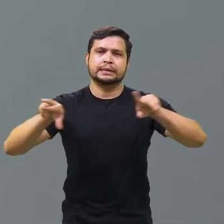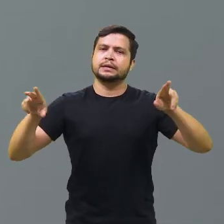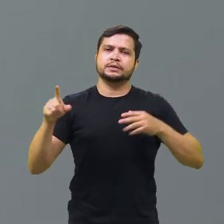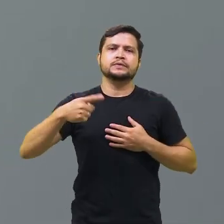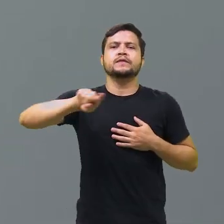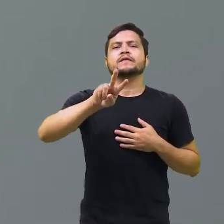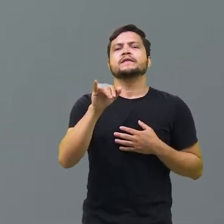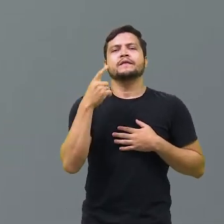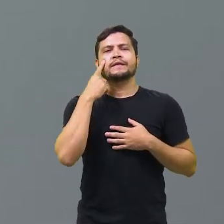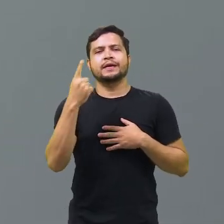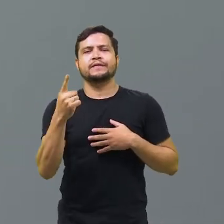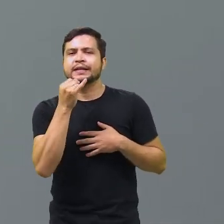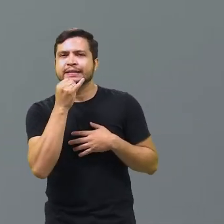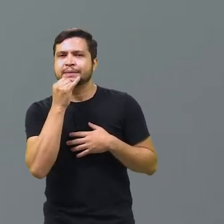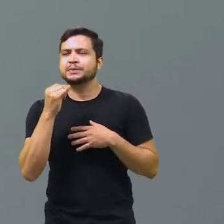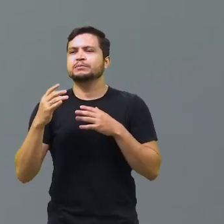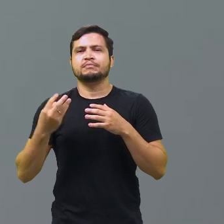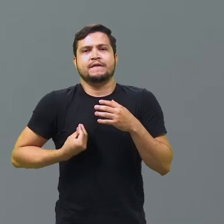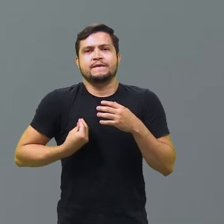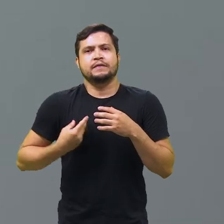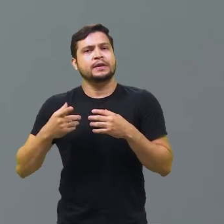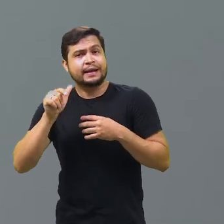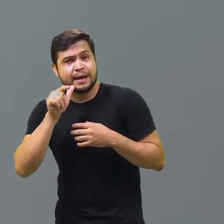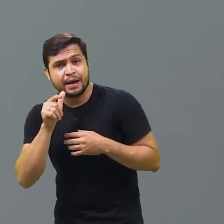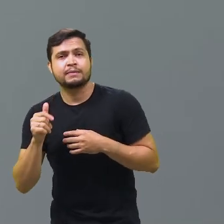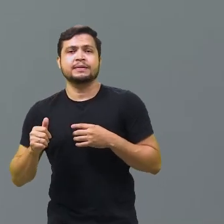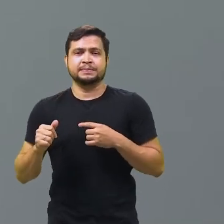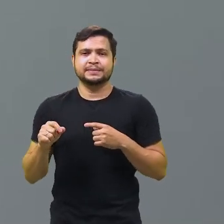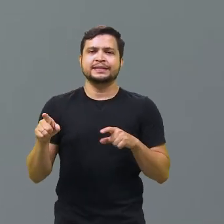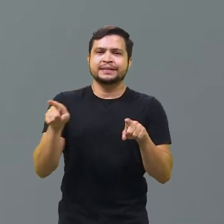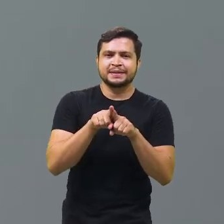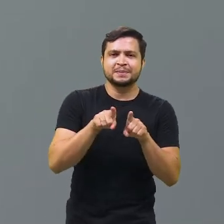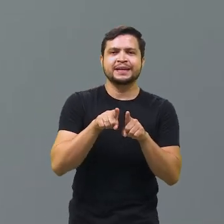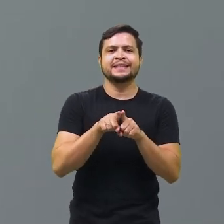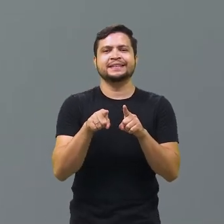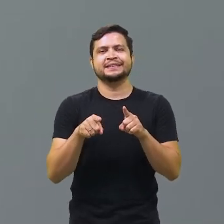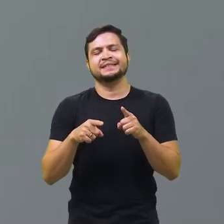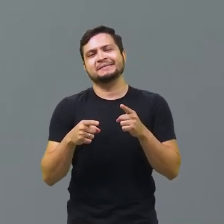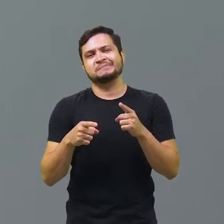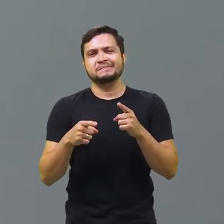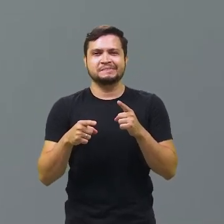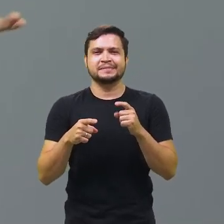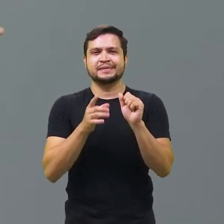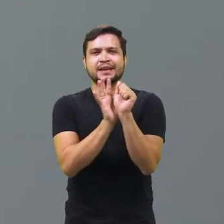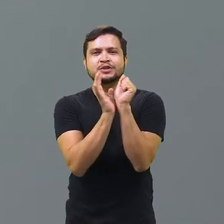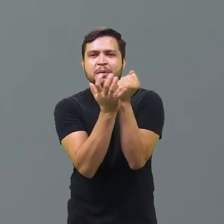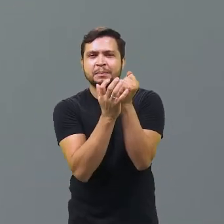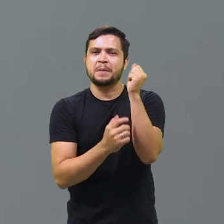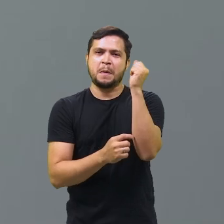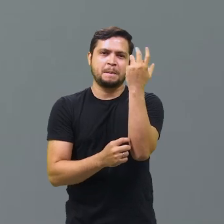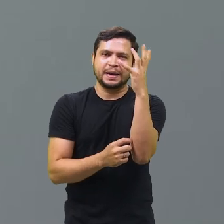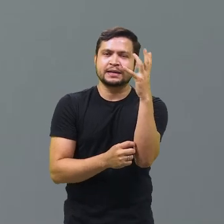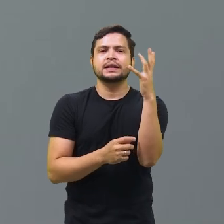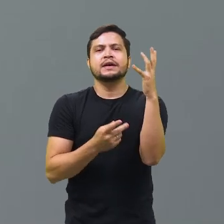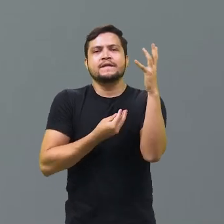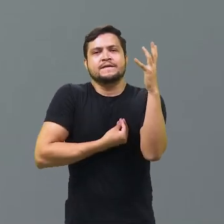de angiospermas. Você vai vir de angiospermas aquáticas até angiospermas que vivem em ambientes de total,